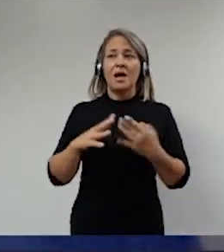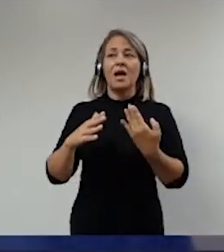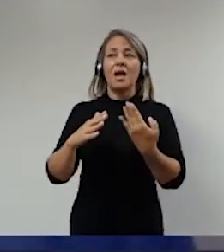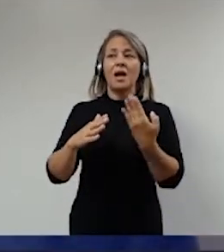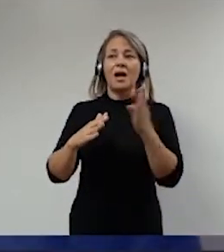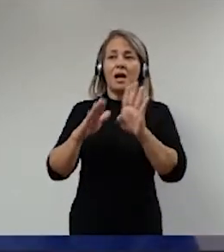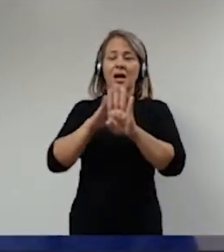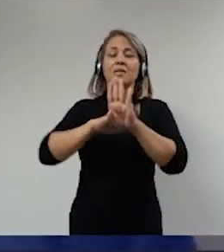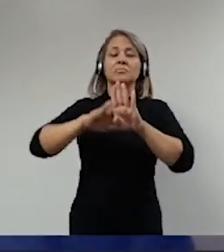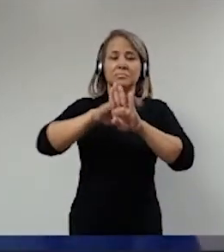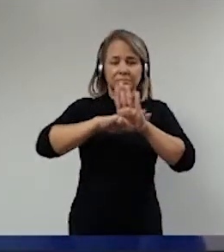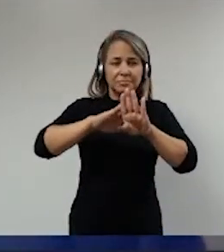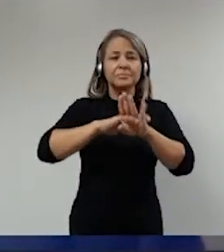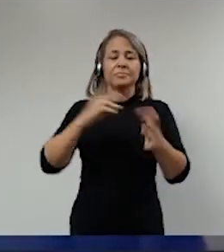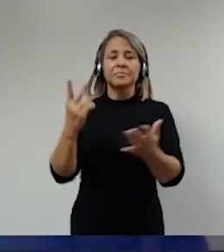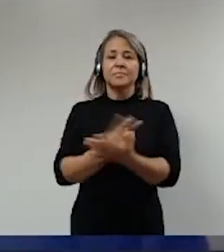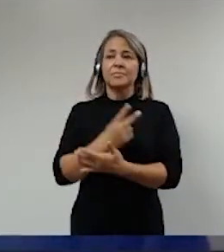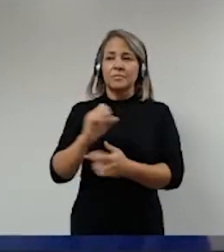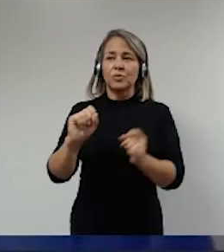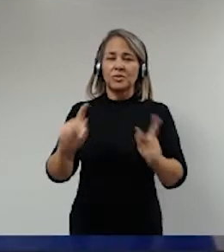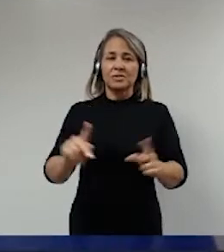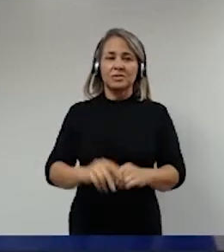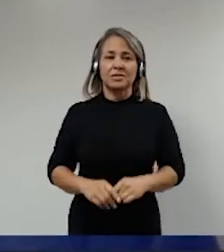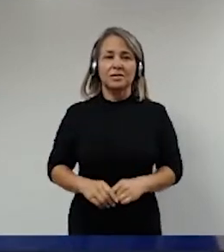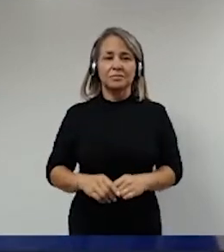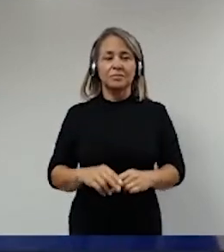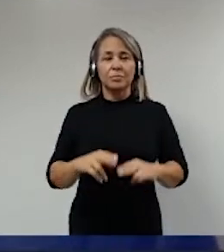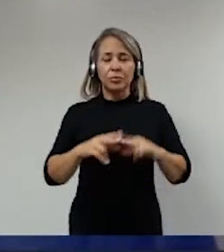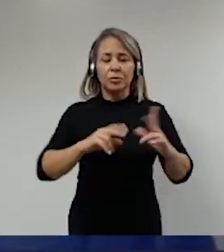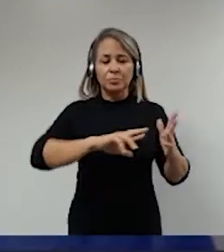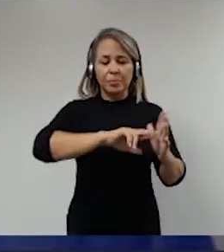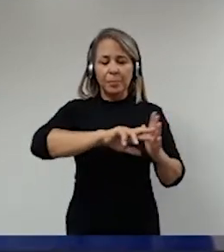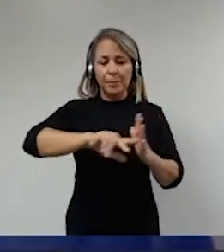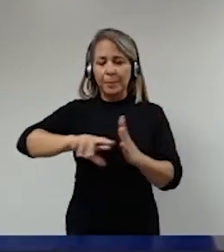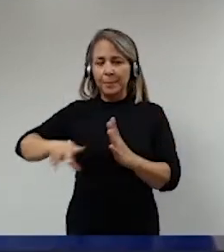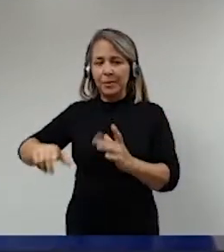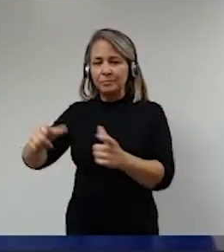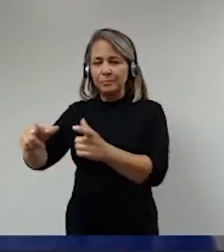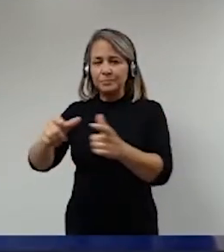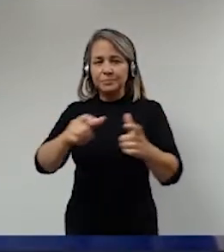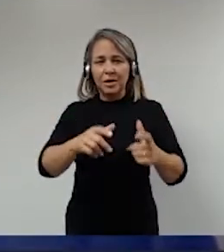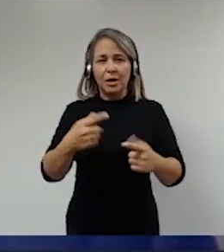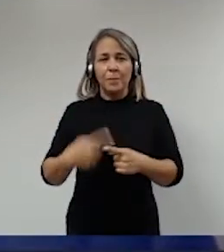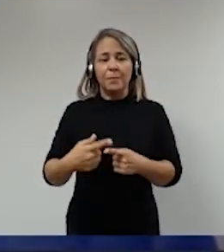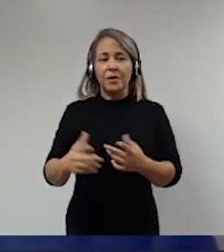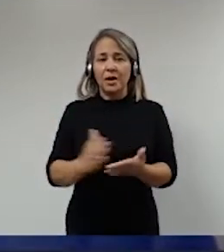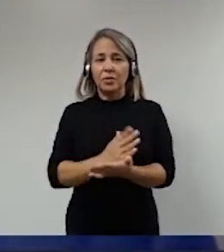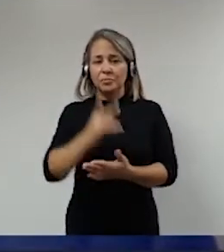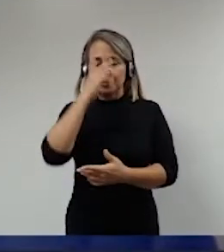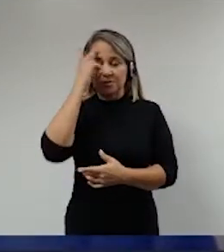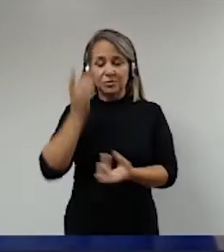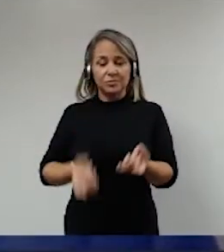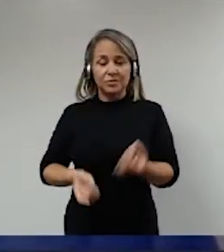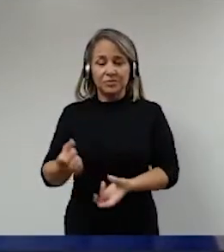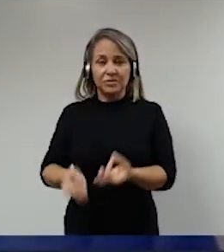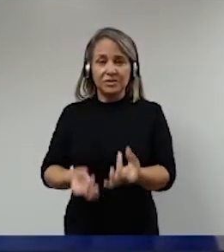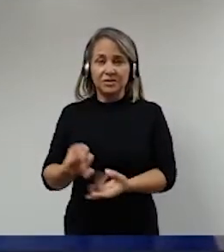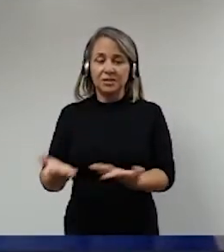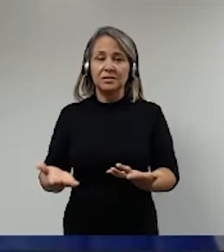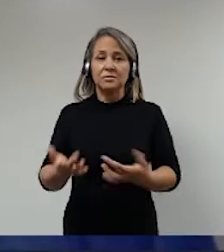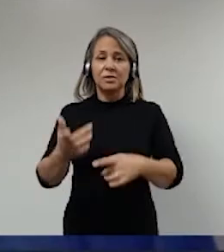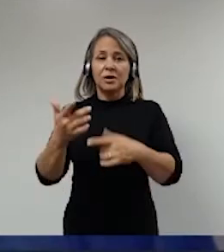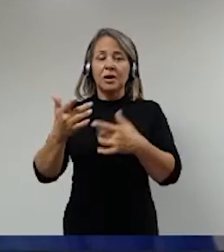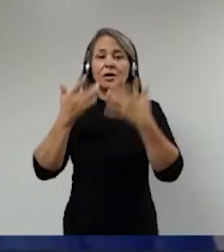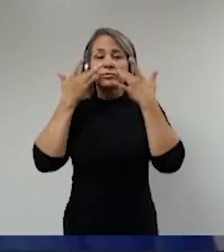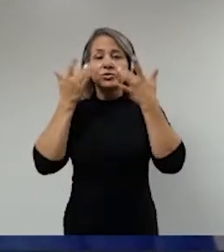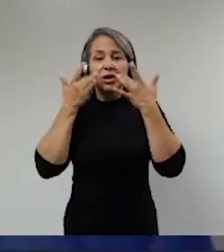que acontece por N fatores, porque as pessoas não estão vendendo, os teatros não